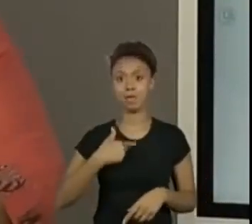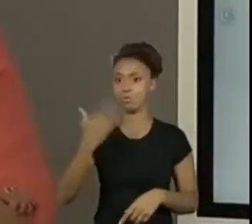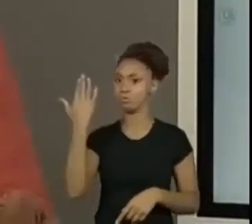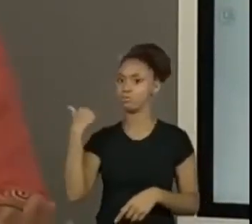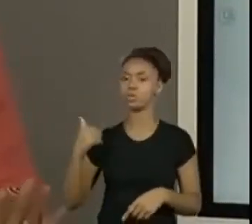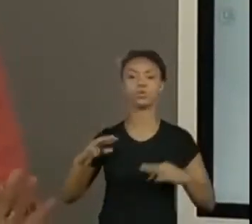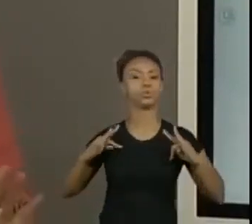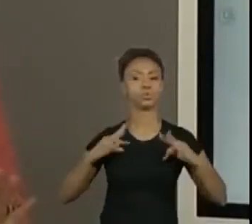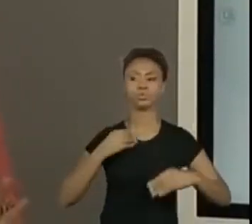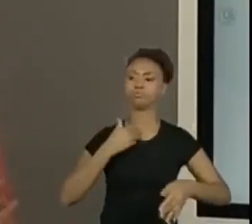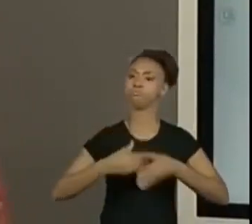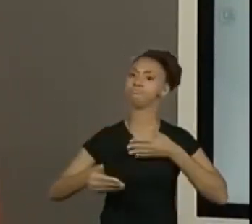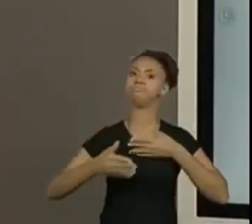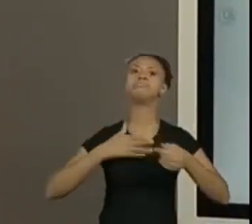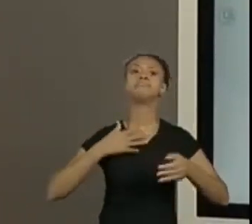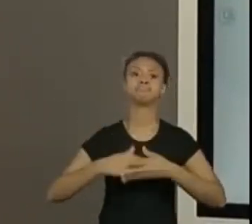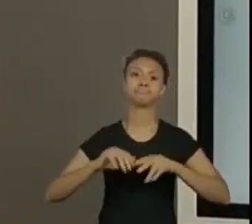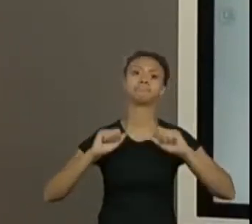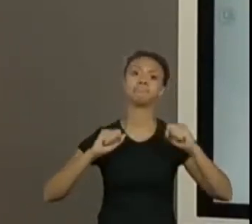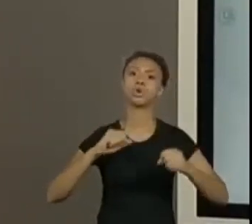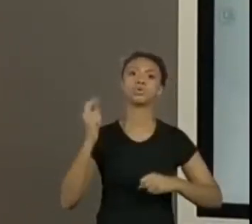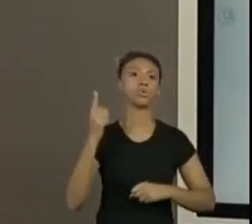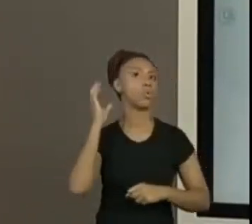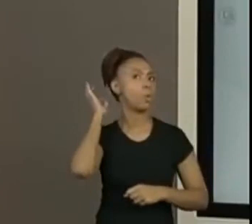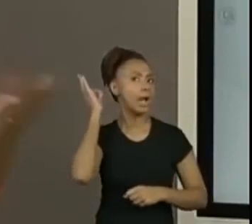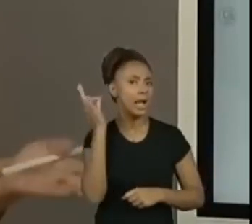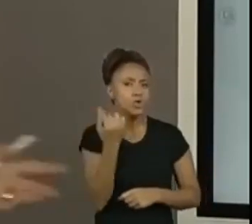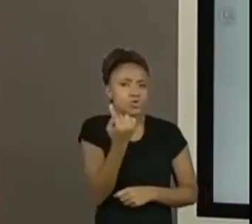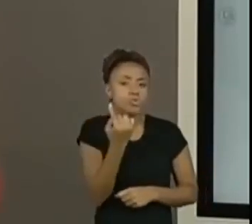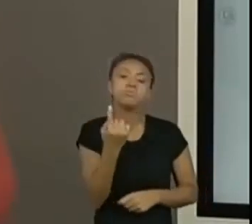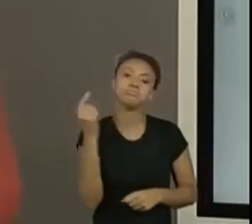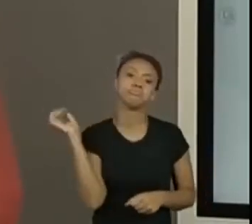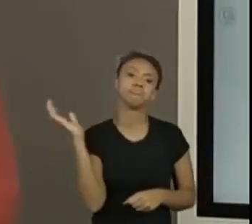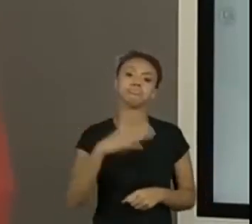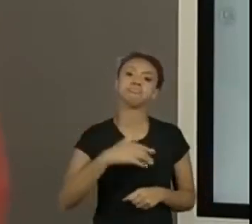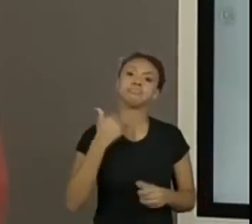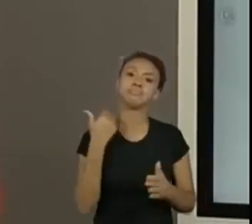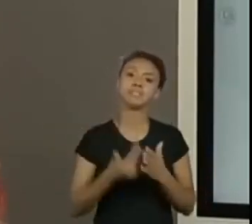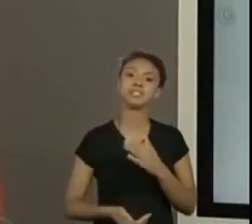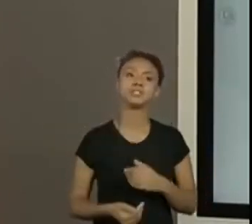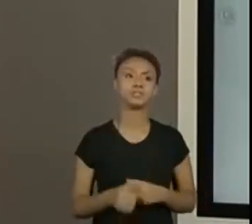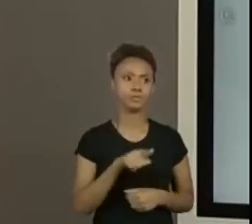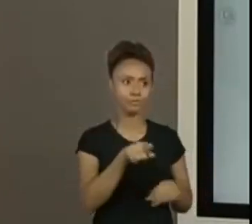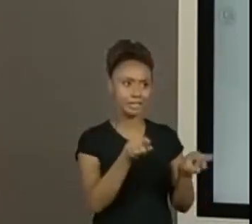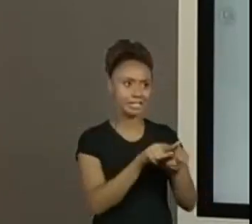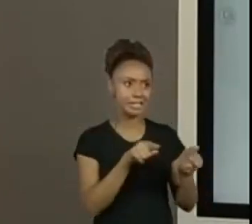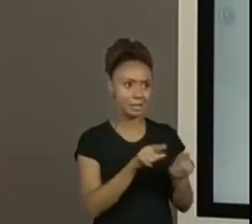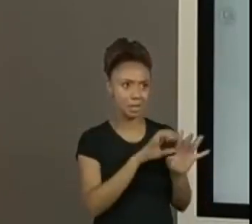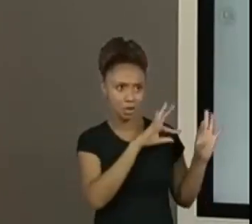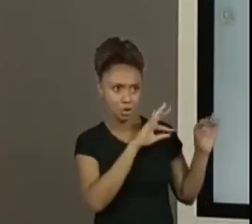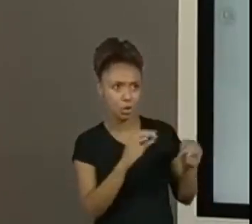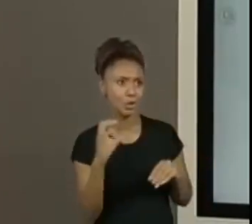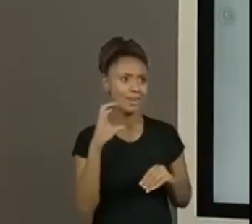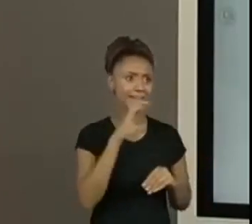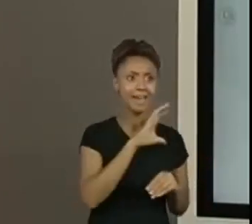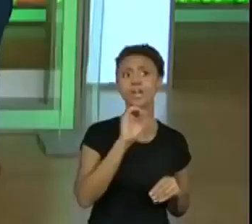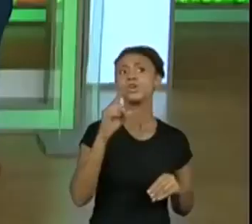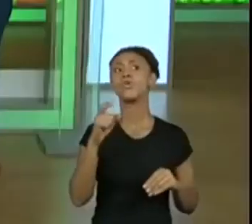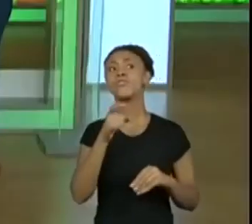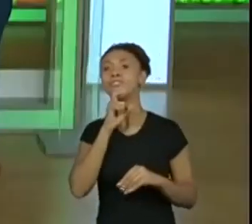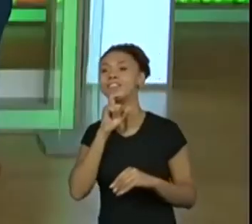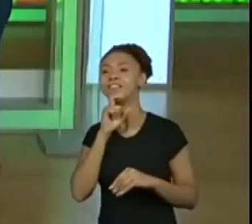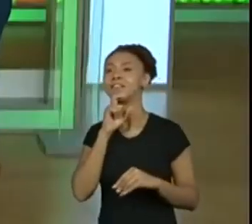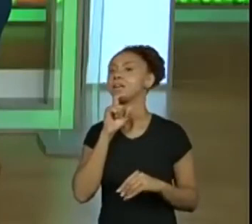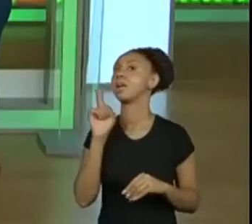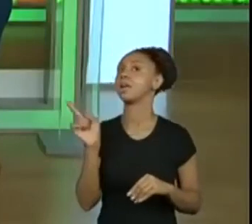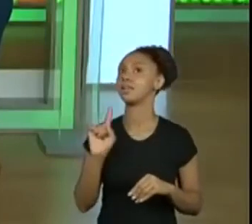brincava, tudo valia, né? Até o fio de cabelo. E você, professora, brincava com tudo quente? Não. Tinha as partes frias? Até